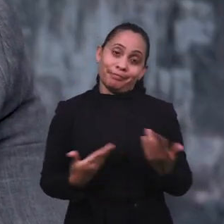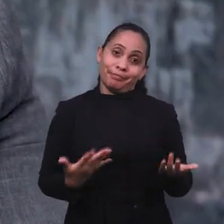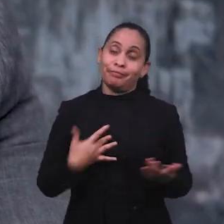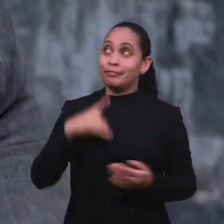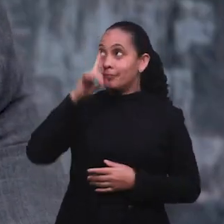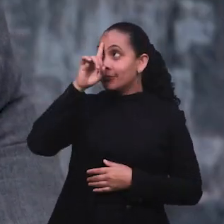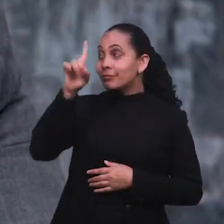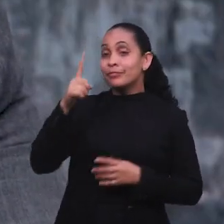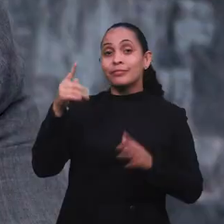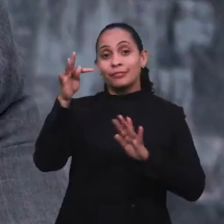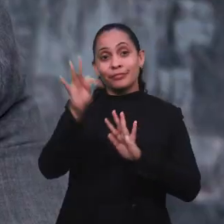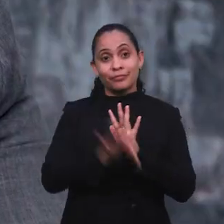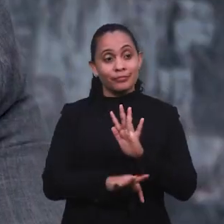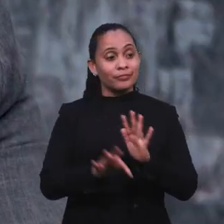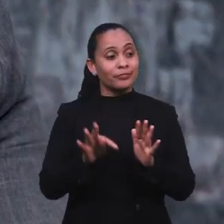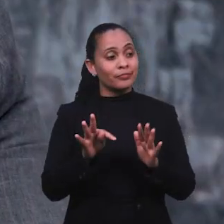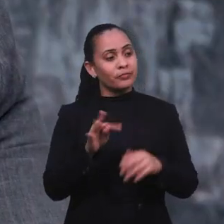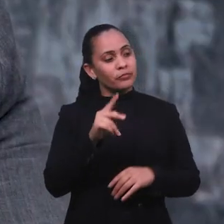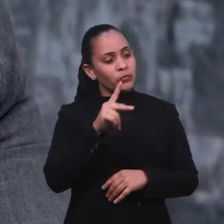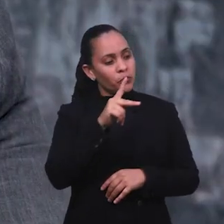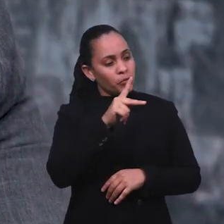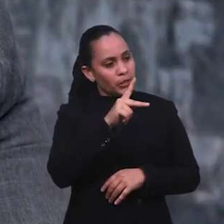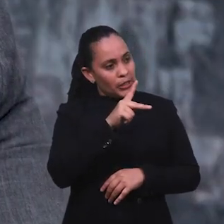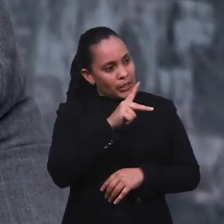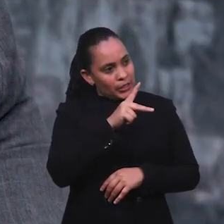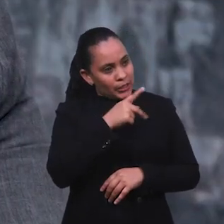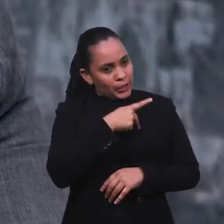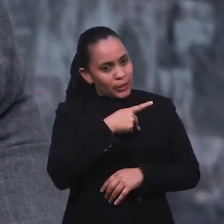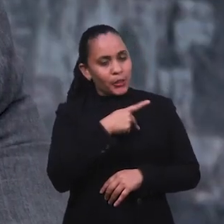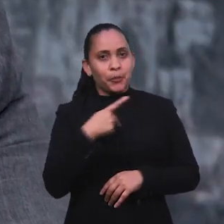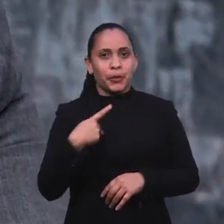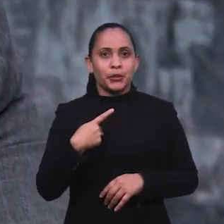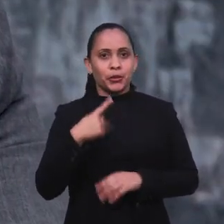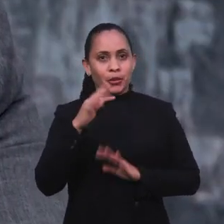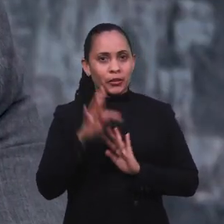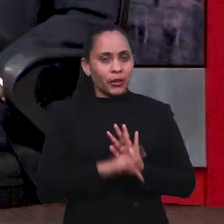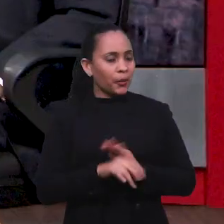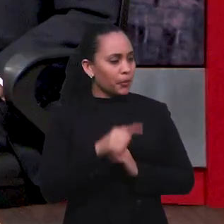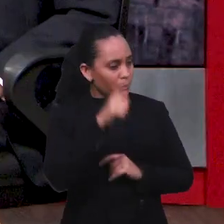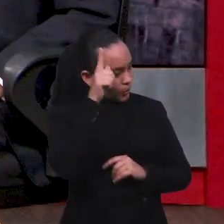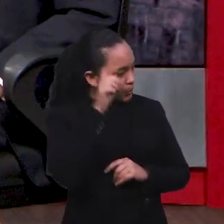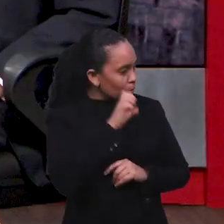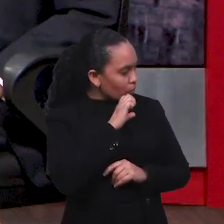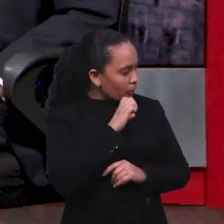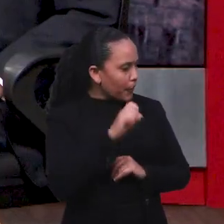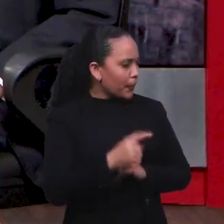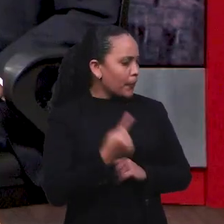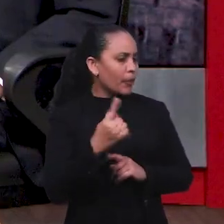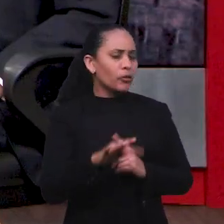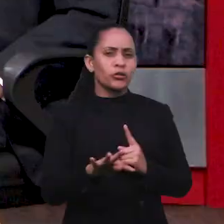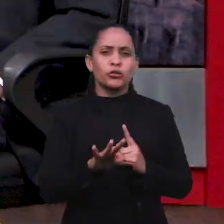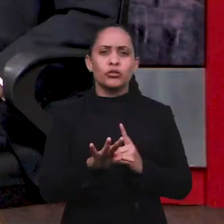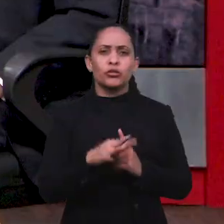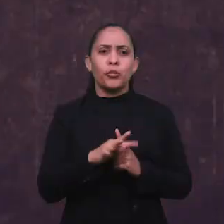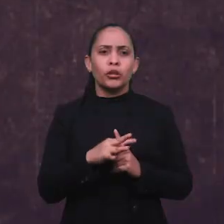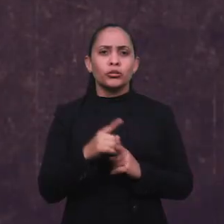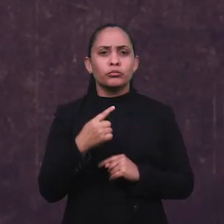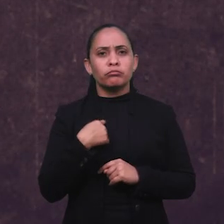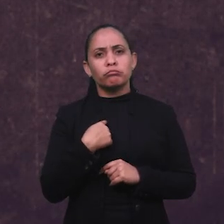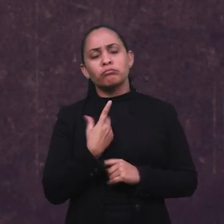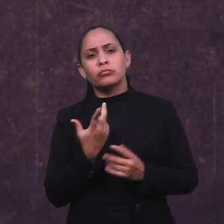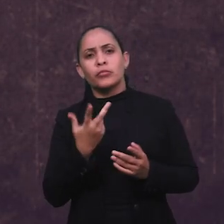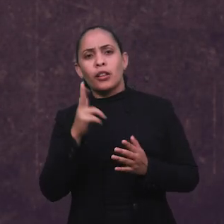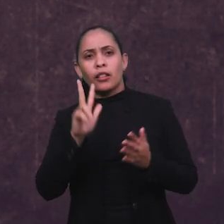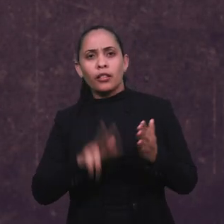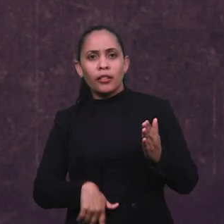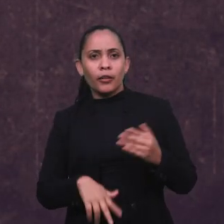E o texto lido pelo pastor Luiz Eugênio, né, lá em 1 Timóteo, pastor Luiz Eugênio, 1 Timóteo 2, versículo 5, diz que há um